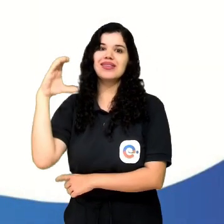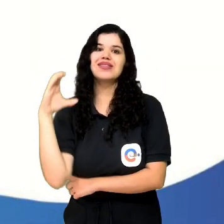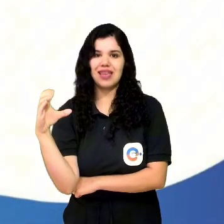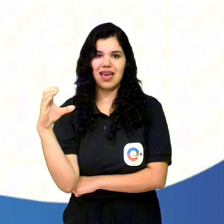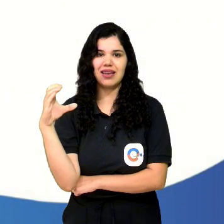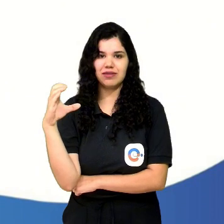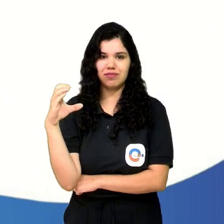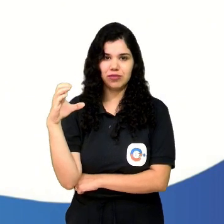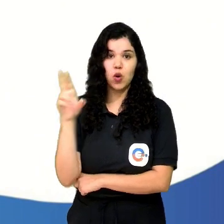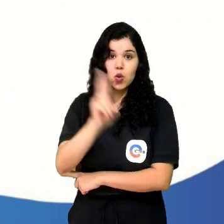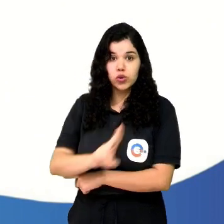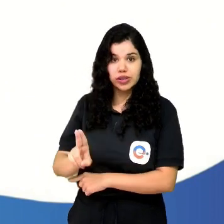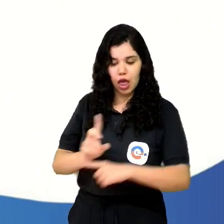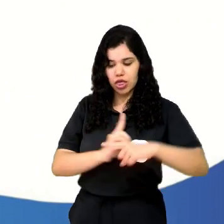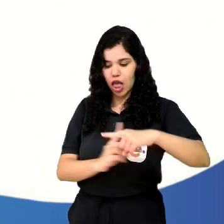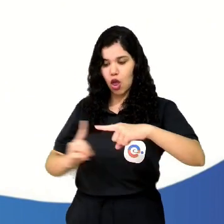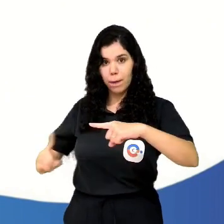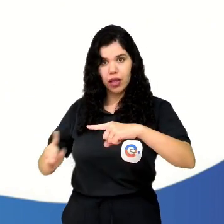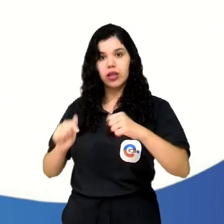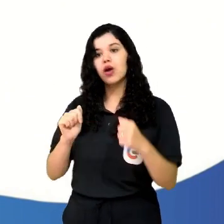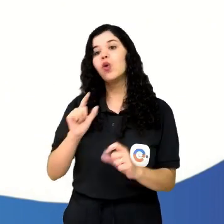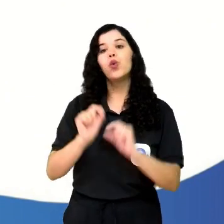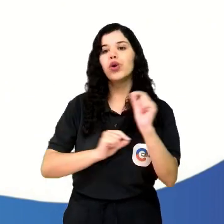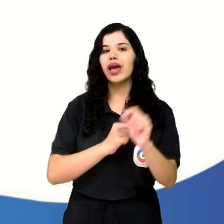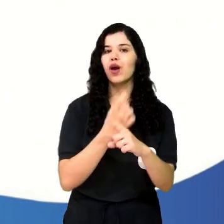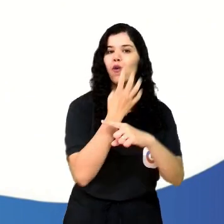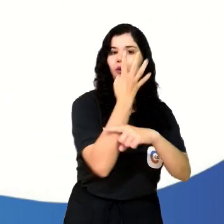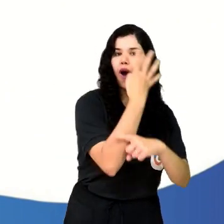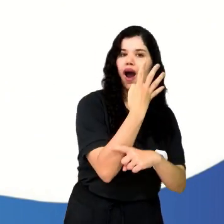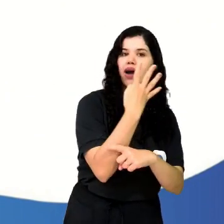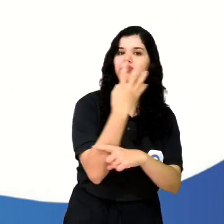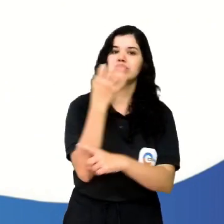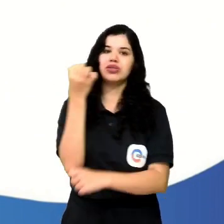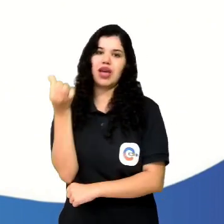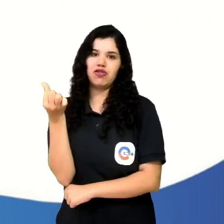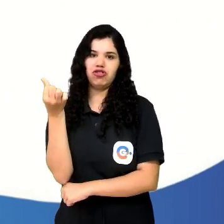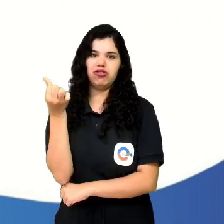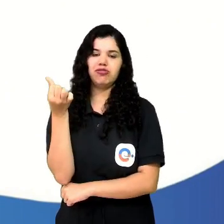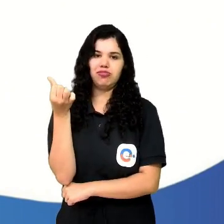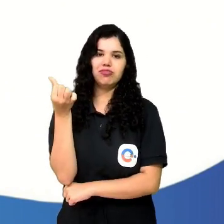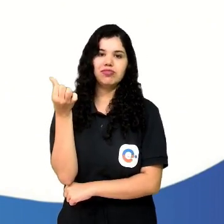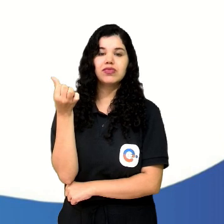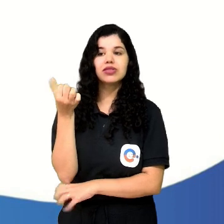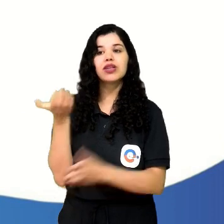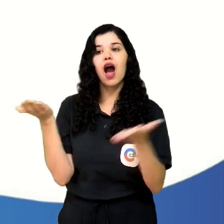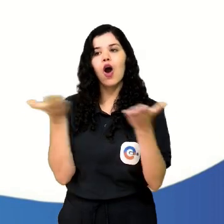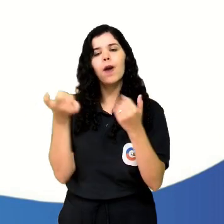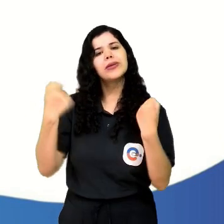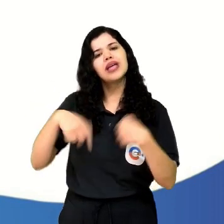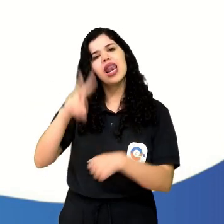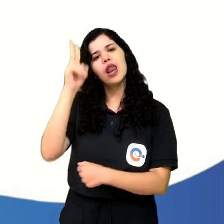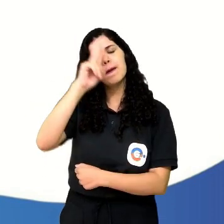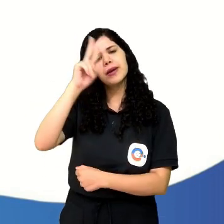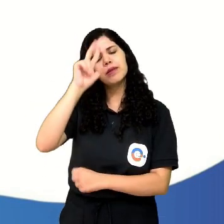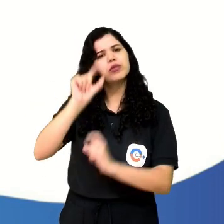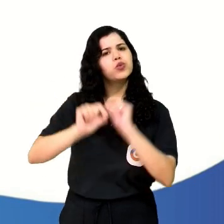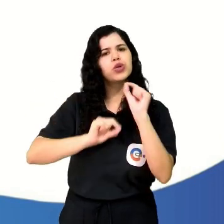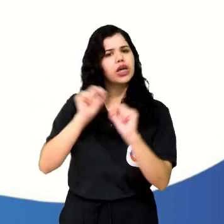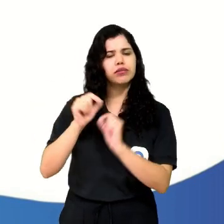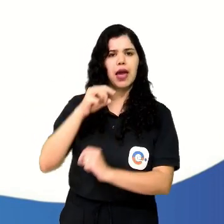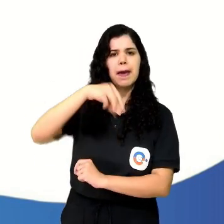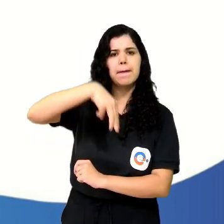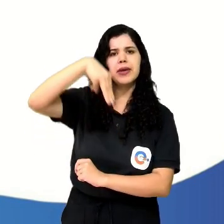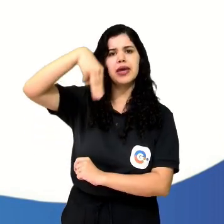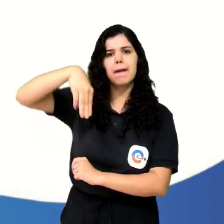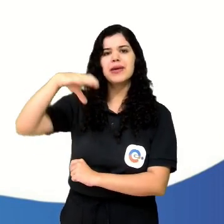entre os denominadores, que no caso aqui é entre 4 e 6. Então vamos lá. Lembrando, tirar o